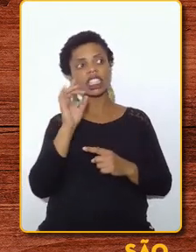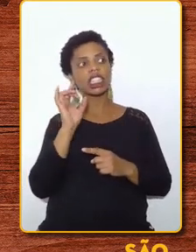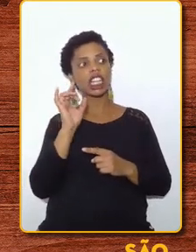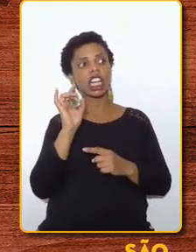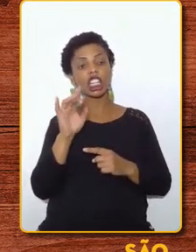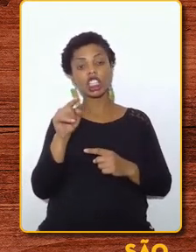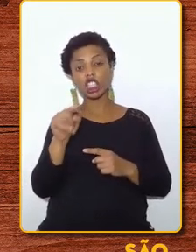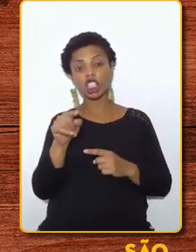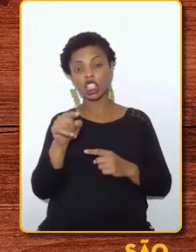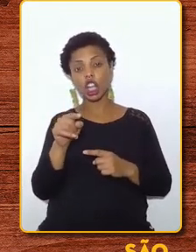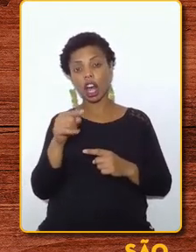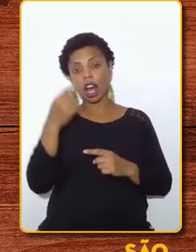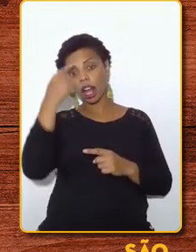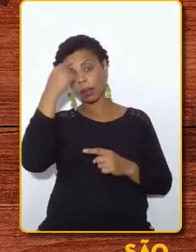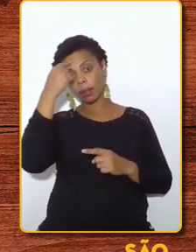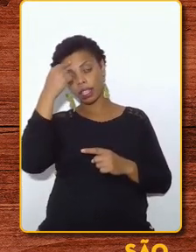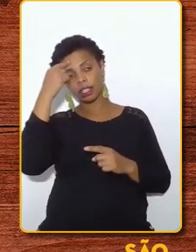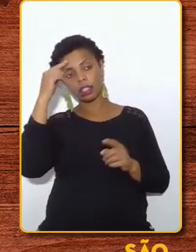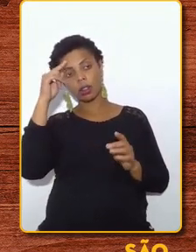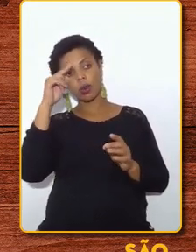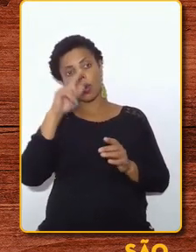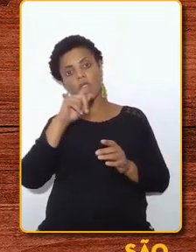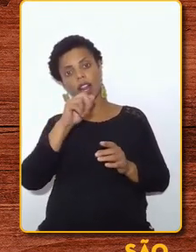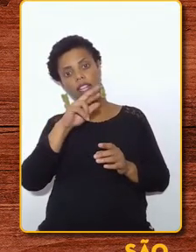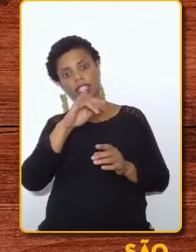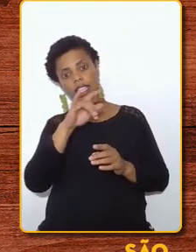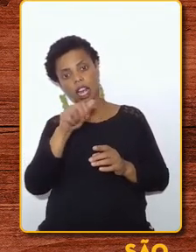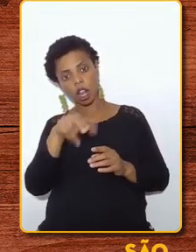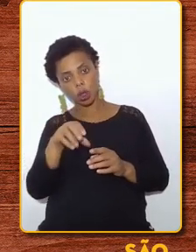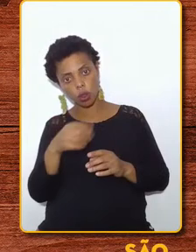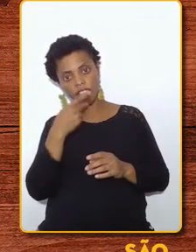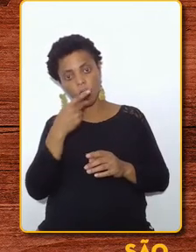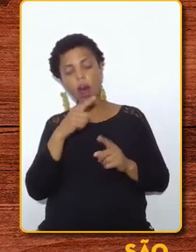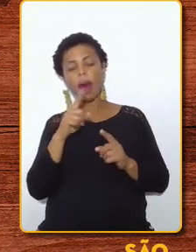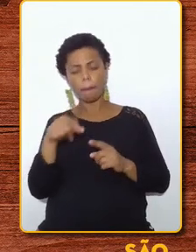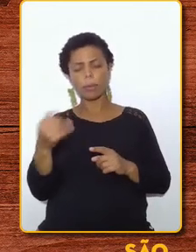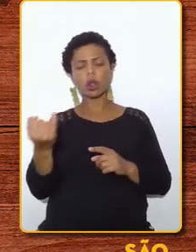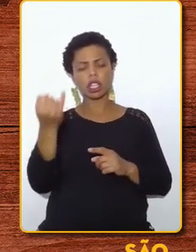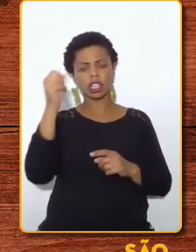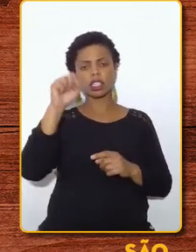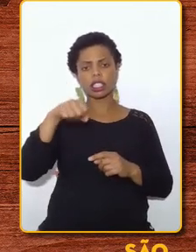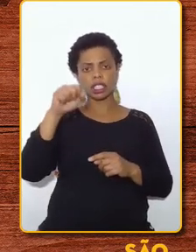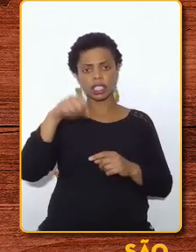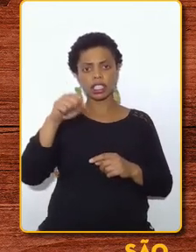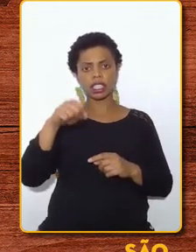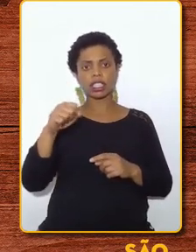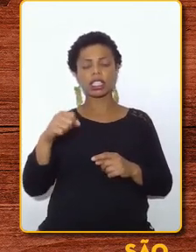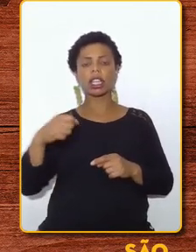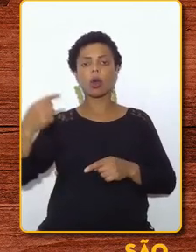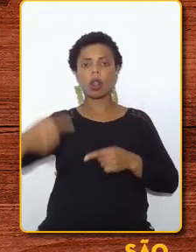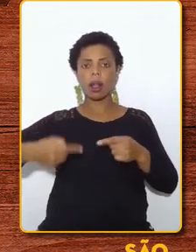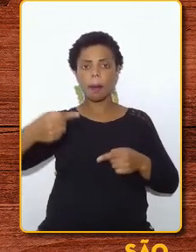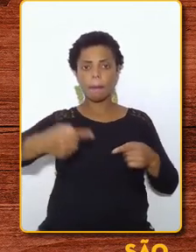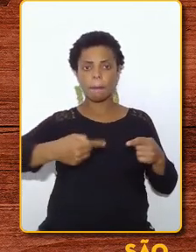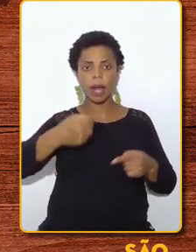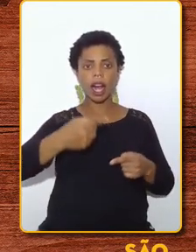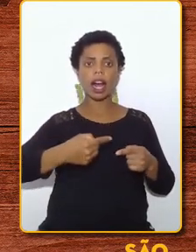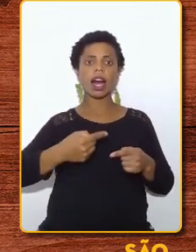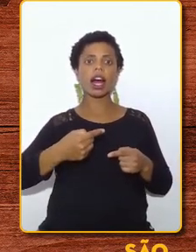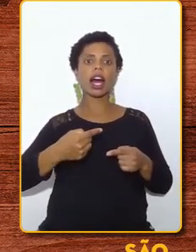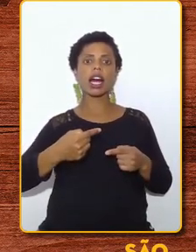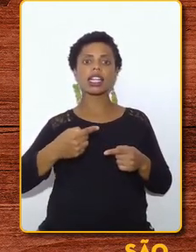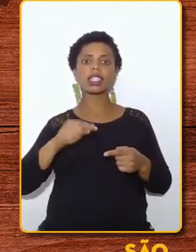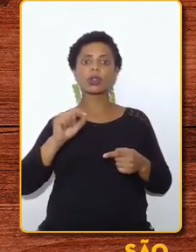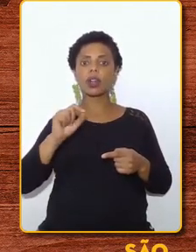que o Graziano traz, que eu acho que é muito importante, de fato, o debate é um debate que envolve